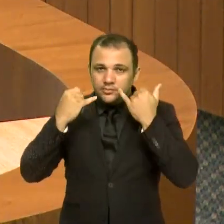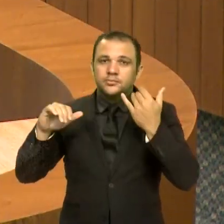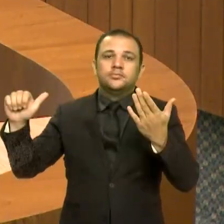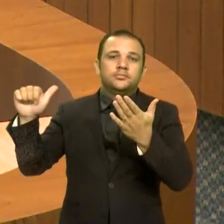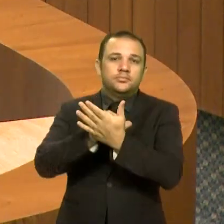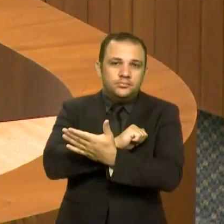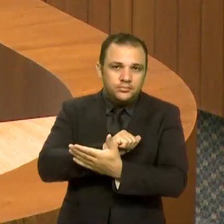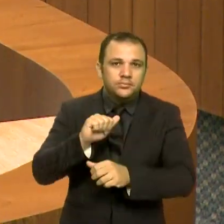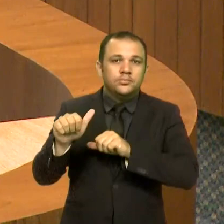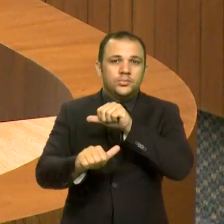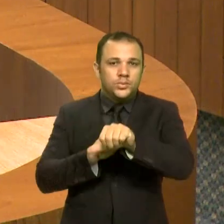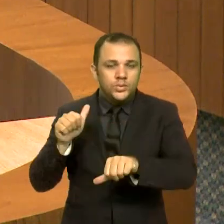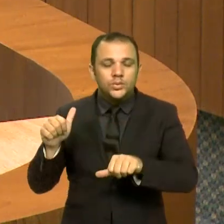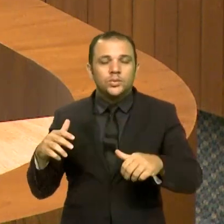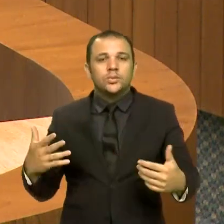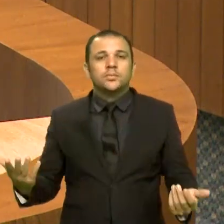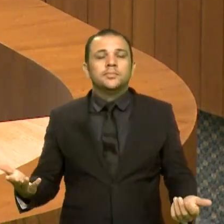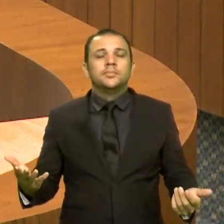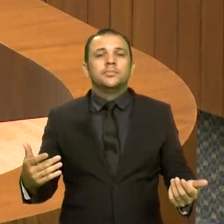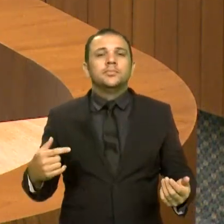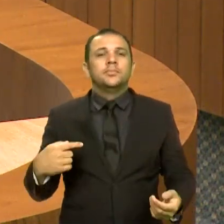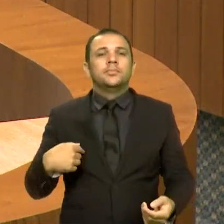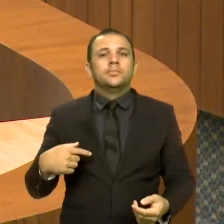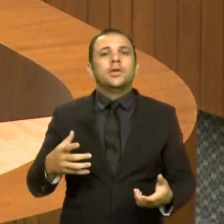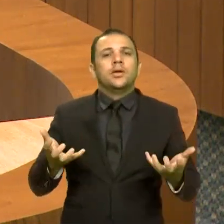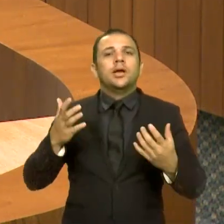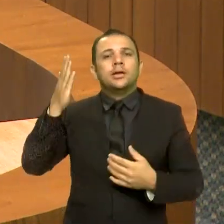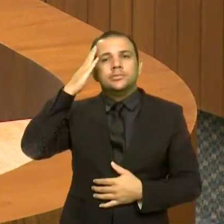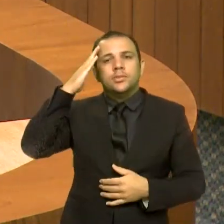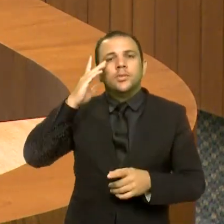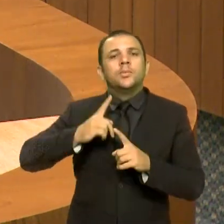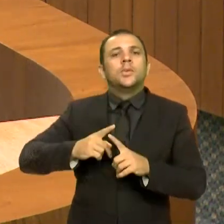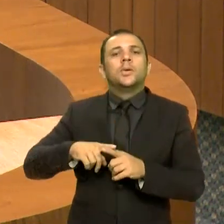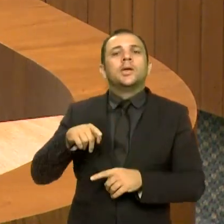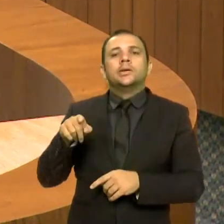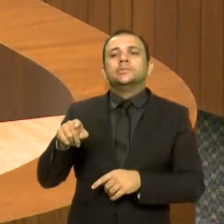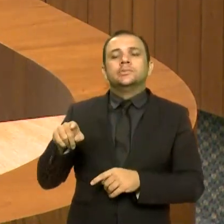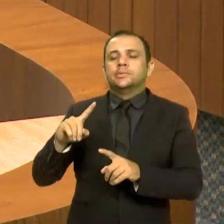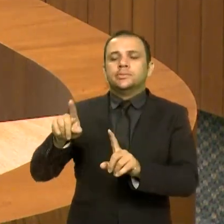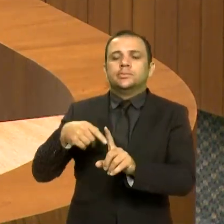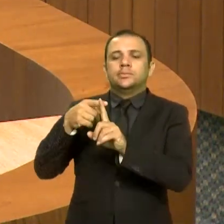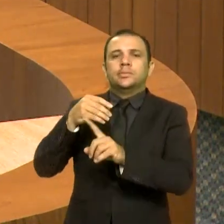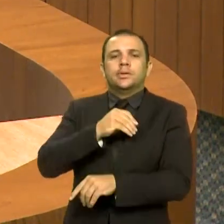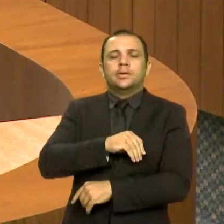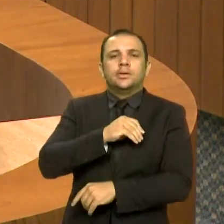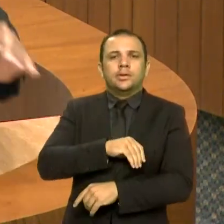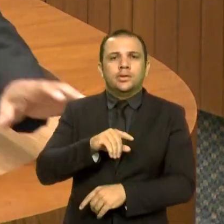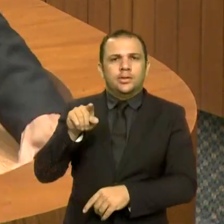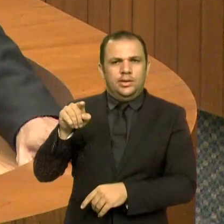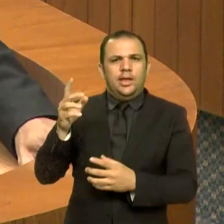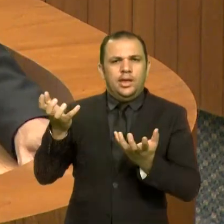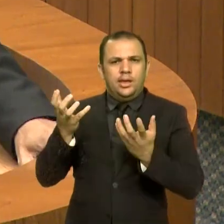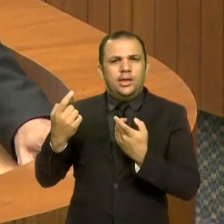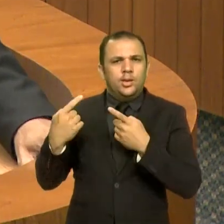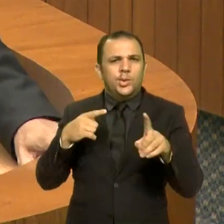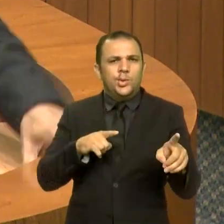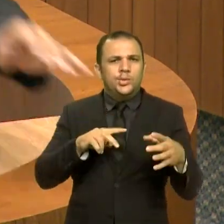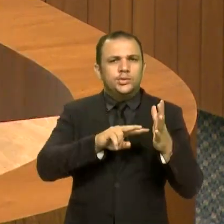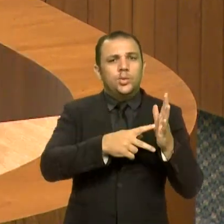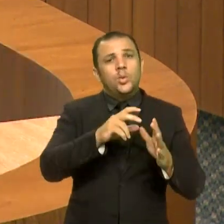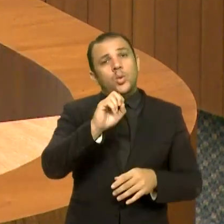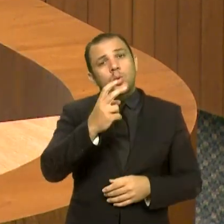mais, de quem era o erro. Estavam tentando prejudicar o sindicato ou realmente eles recebiam altos salários? Até hoje não foi